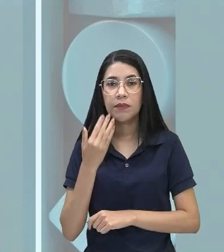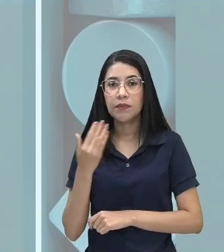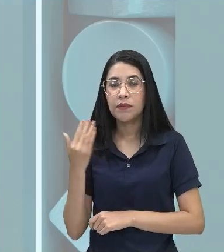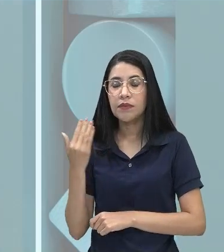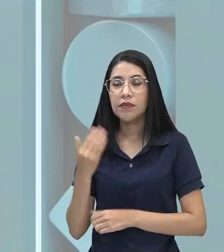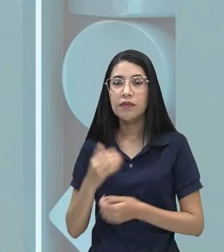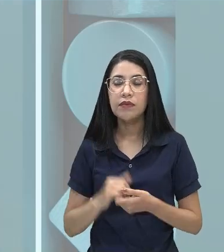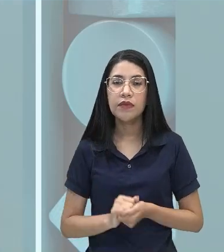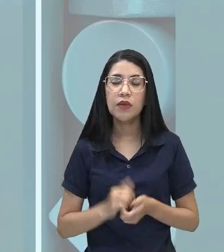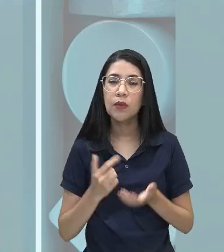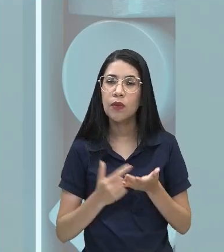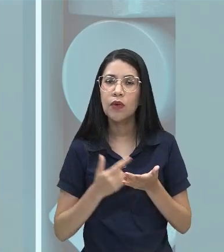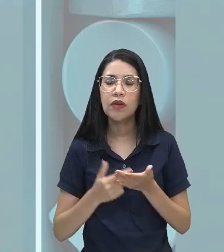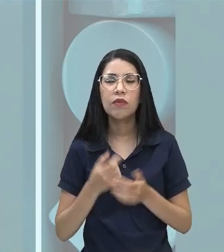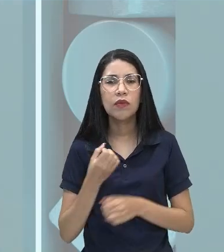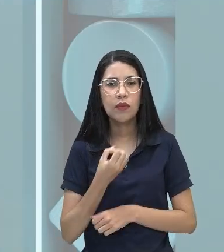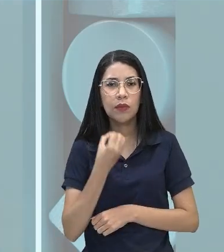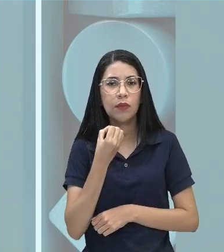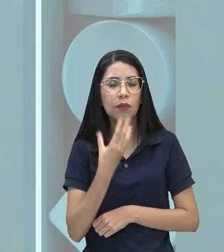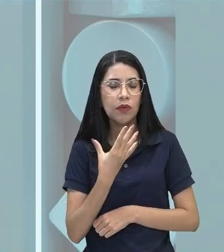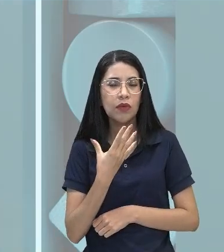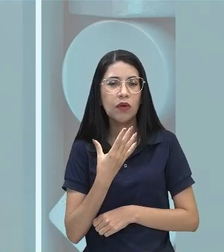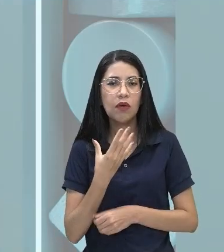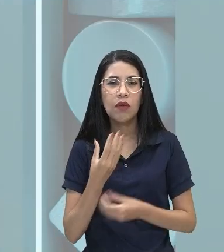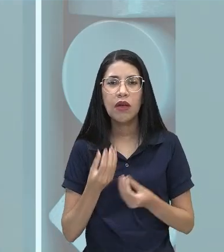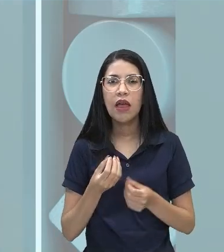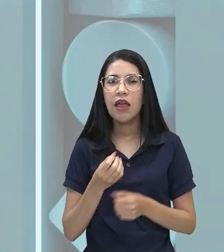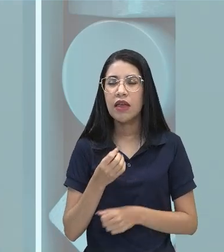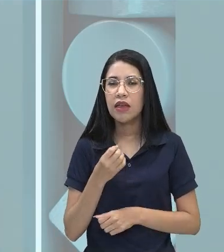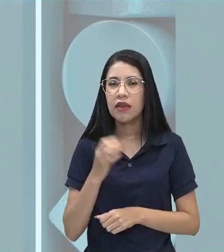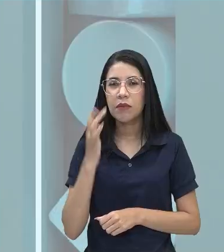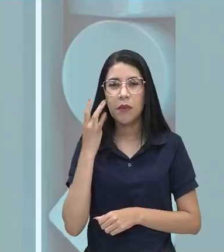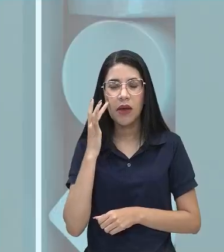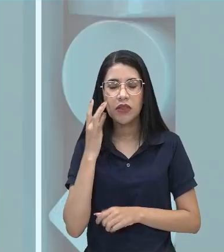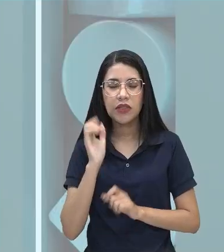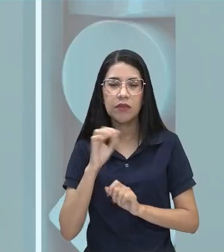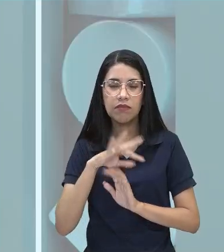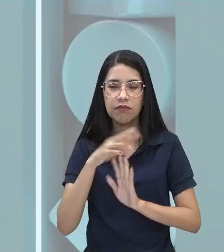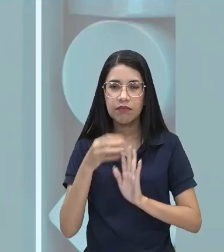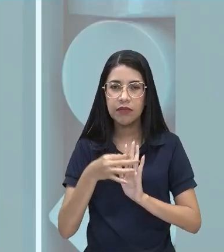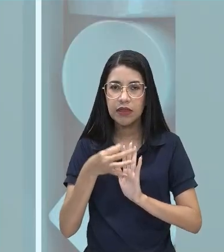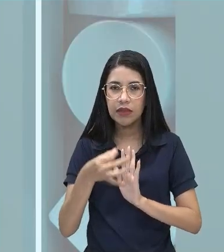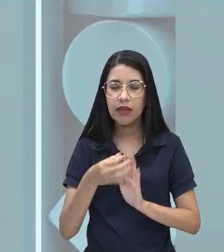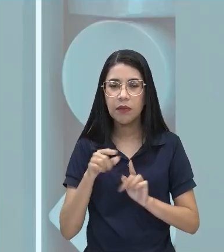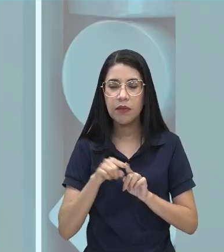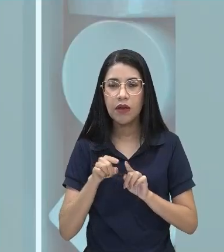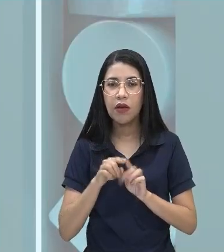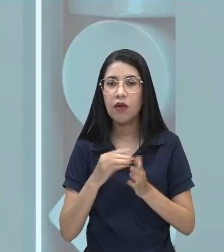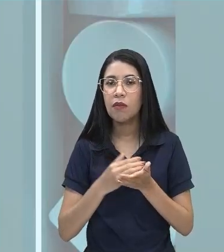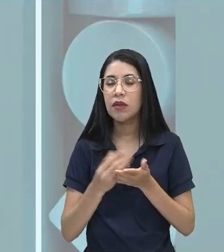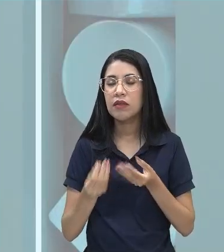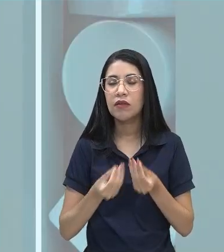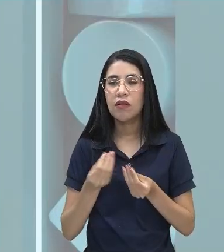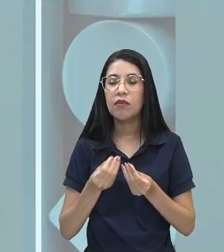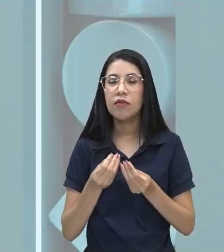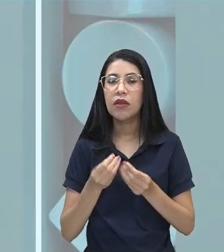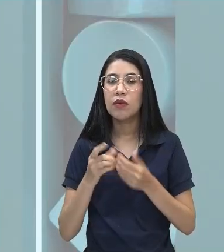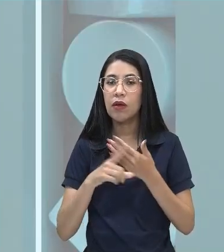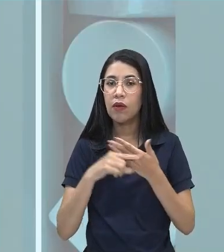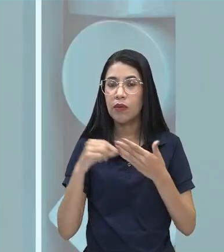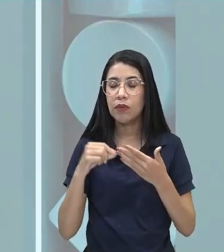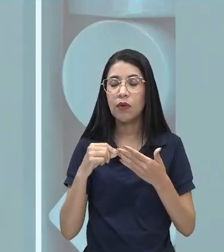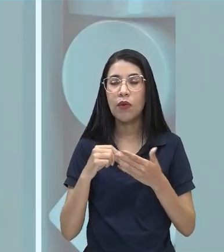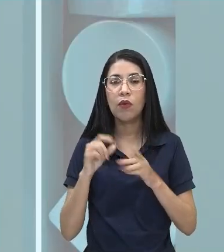olha uma leitura boa. Que tal resenhar esse aqui? Olha que o autor, começa pelo autor, lembra? O título